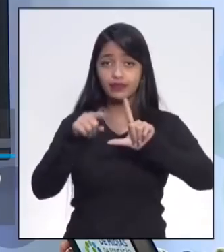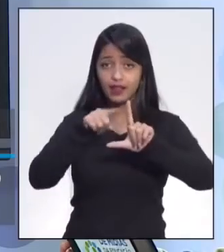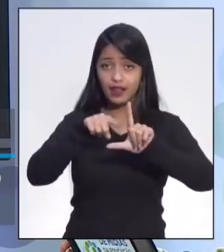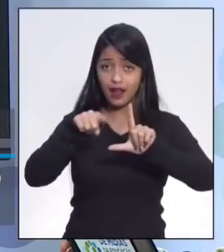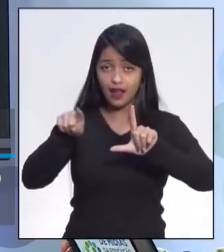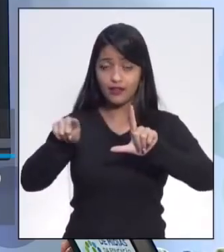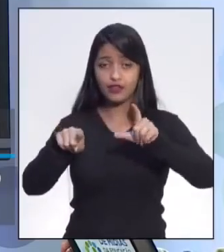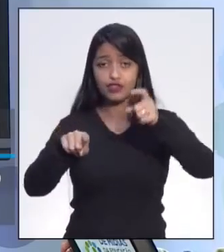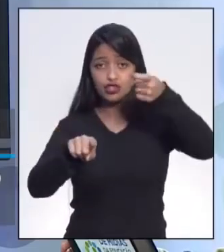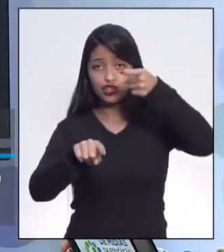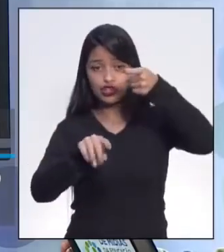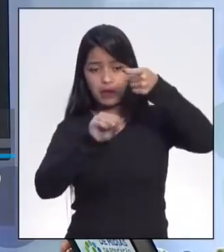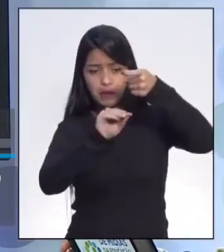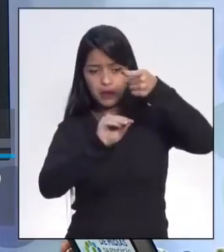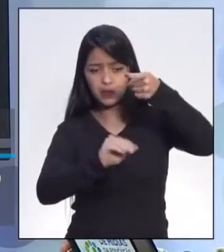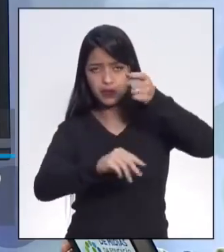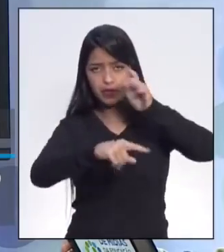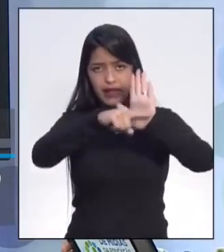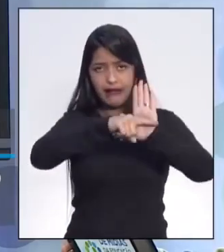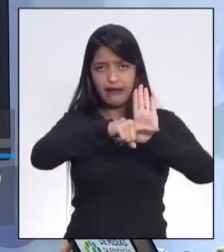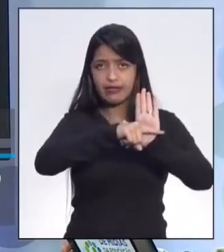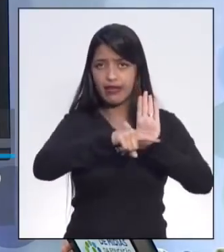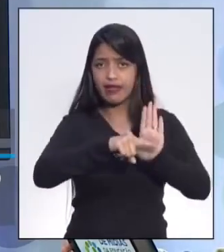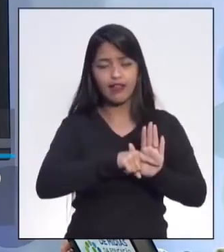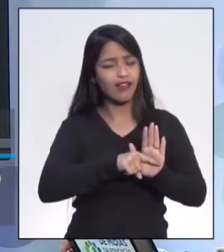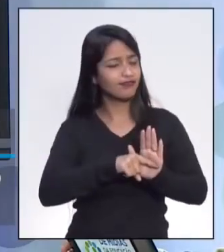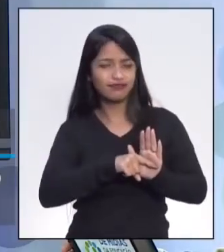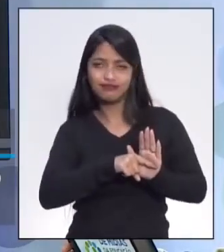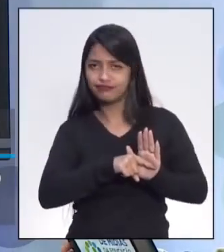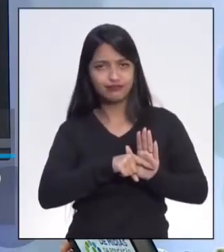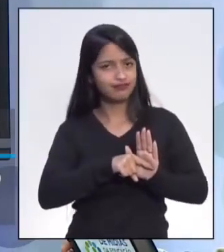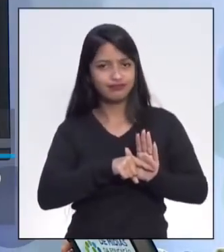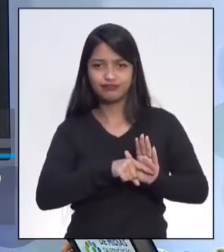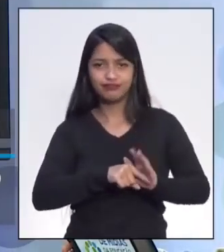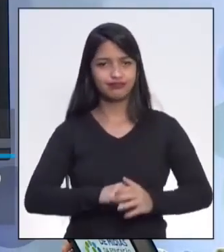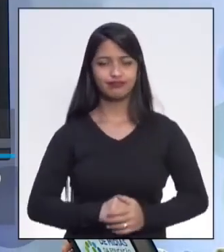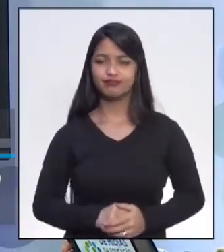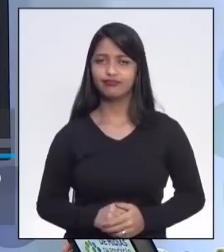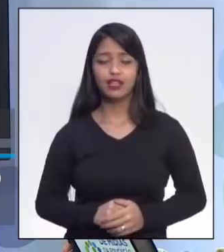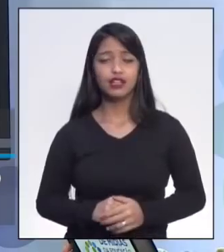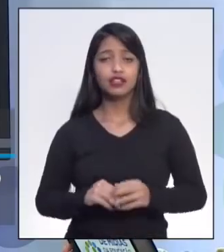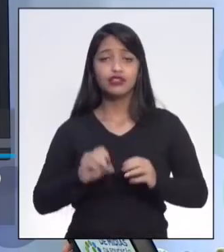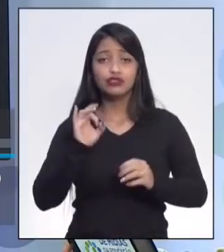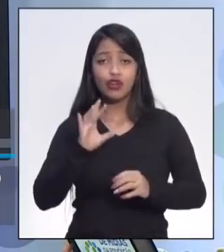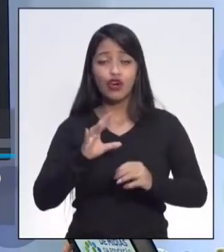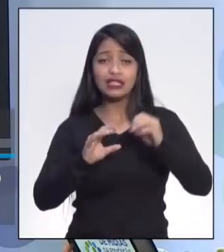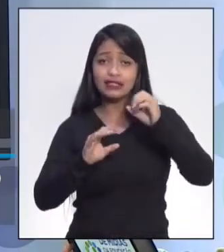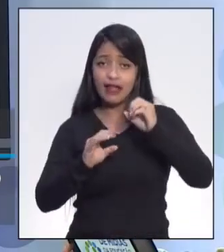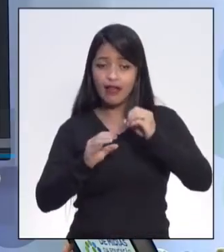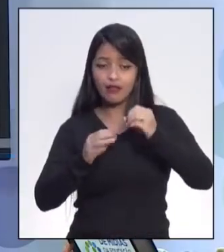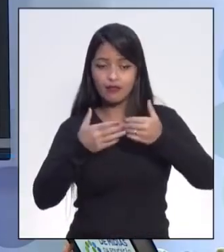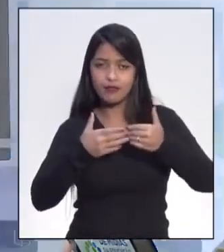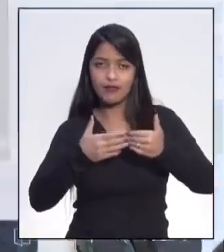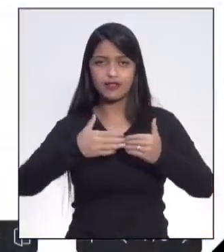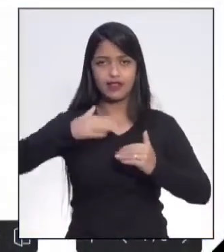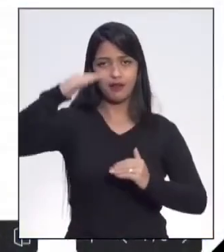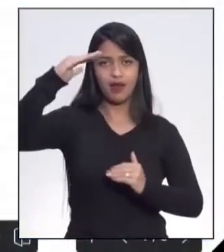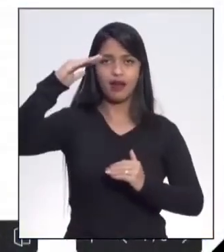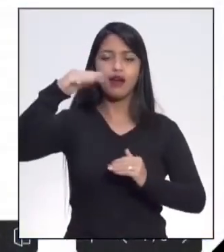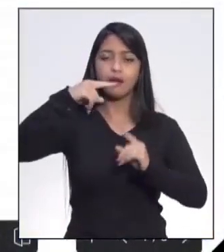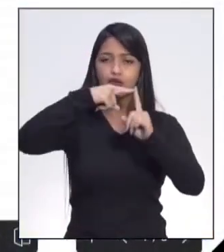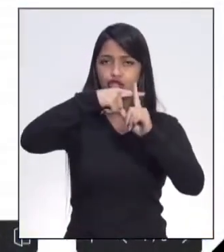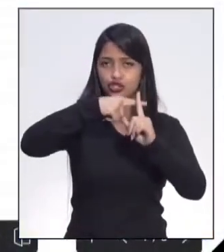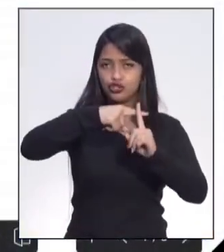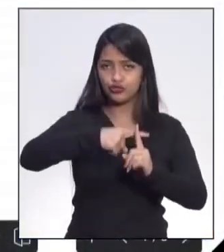valores negativos. Eu vou colocar os valores de x a partir do 0. Então, nesse caso,